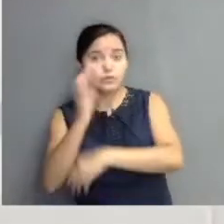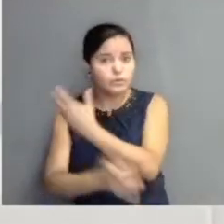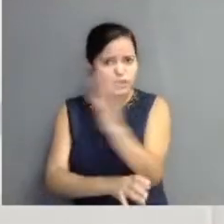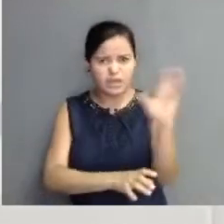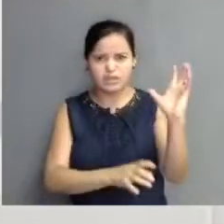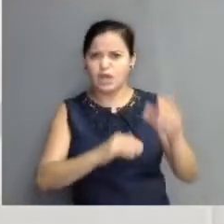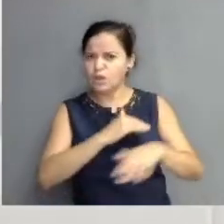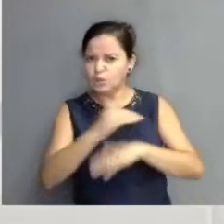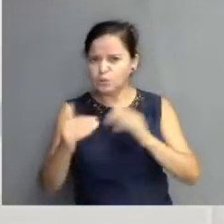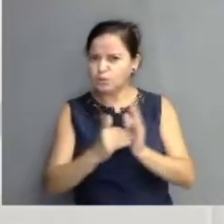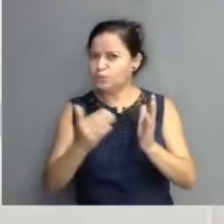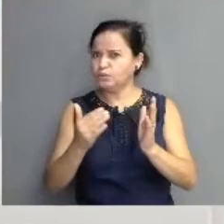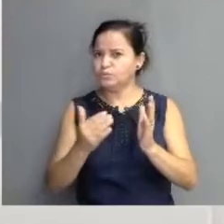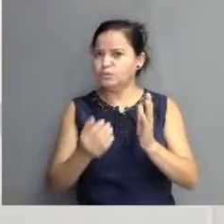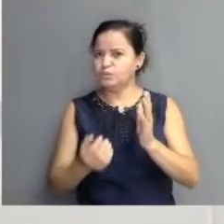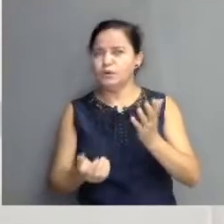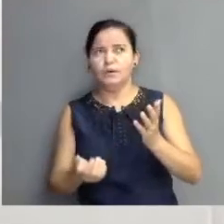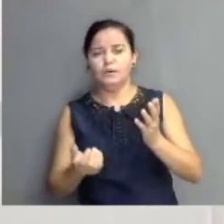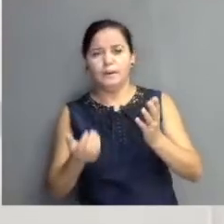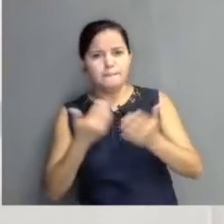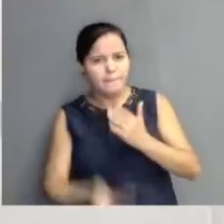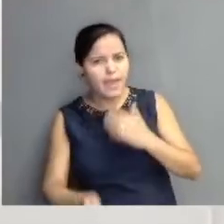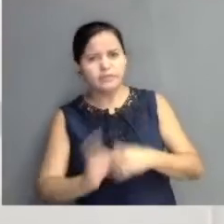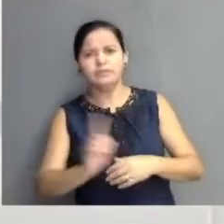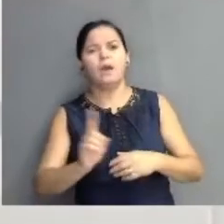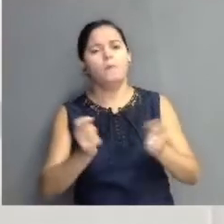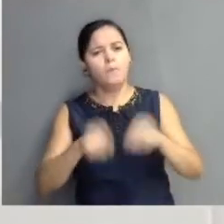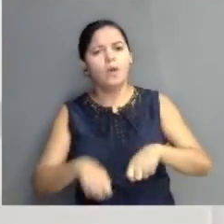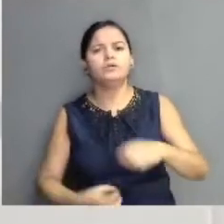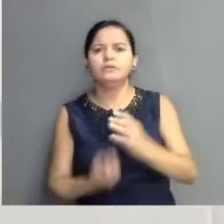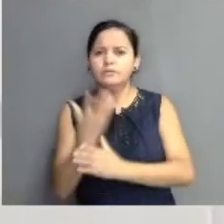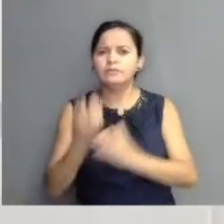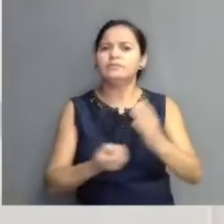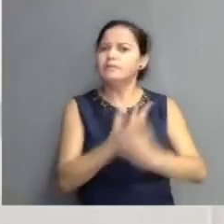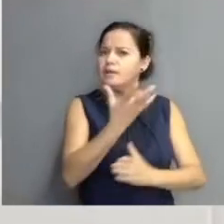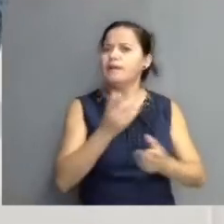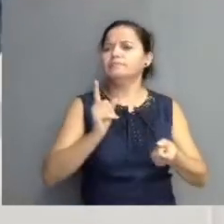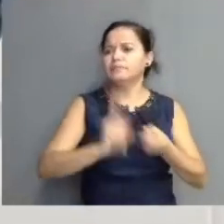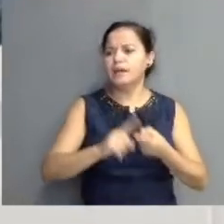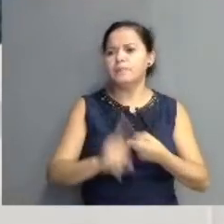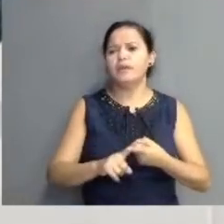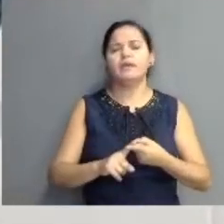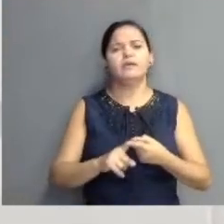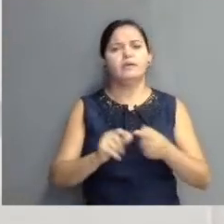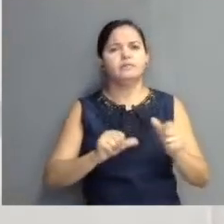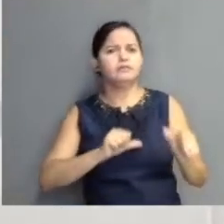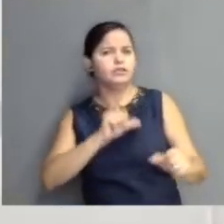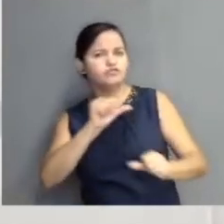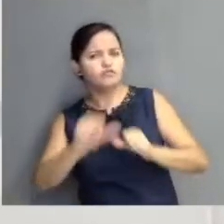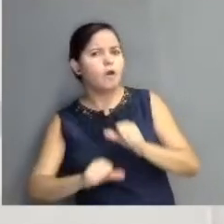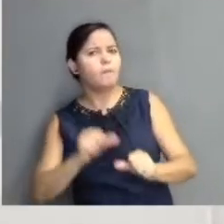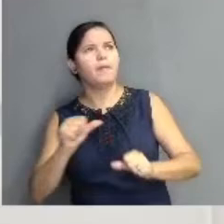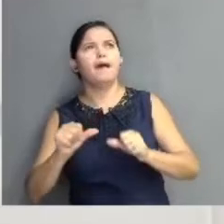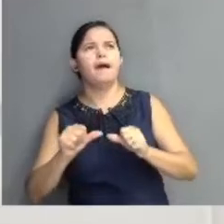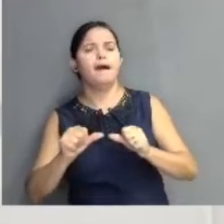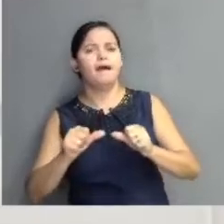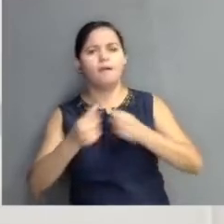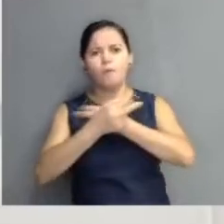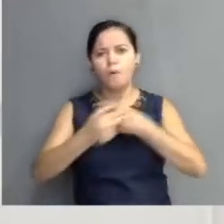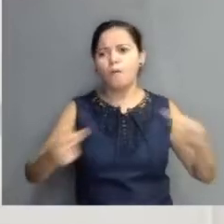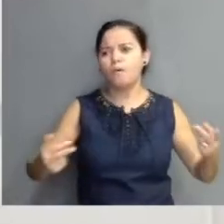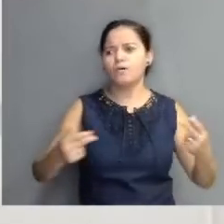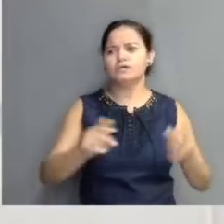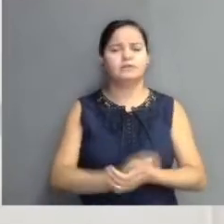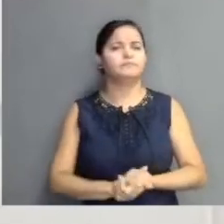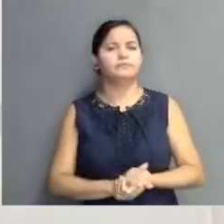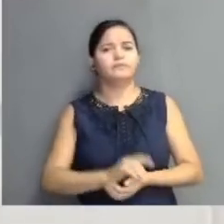aqui esse lixo que está sendo incinerado, diminuindo o volume dele, vai se transformar em outra coisa, vai se transformar em gases. Muitos deles que tem o quê? Ácido